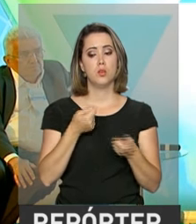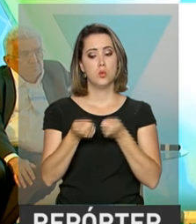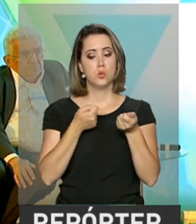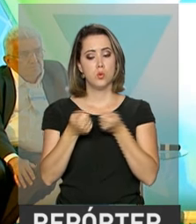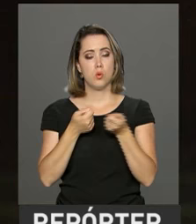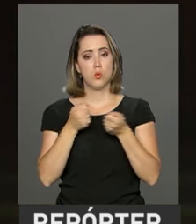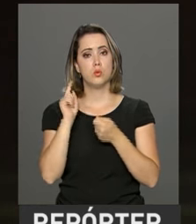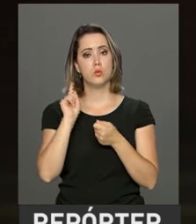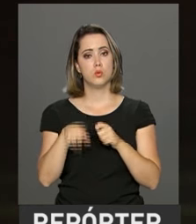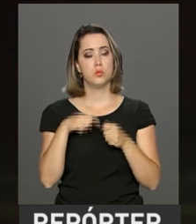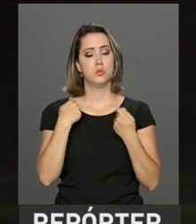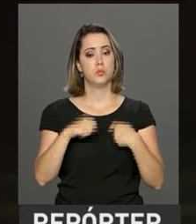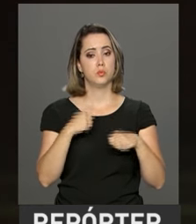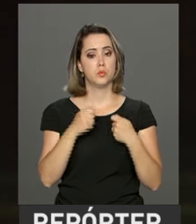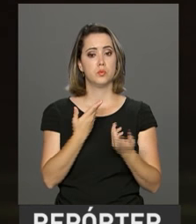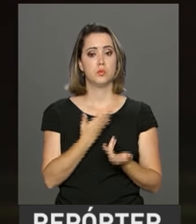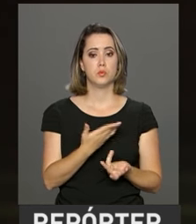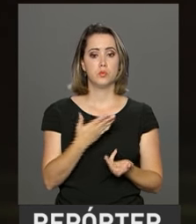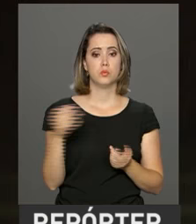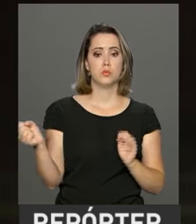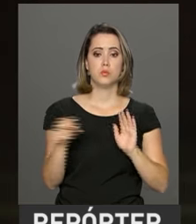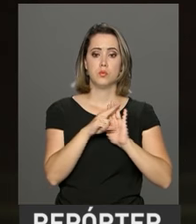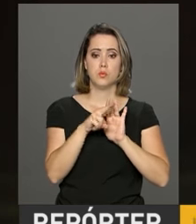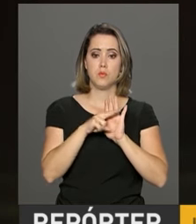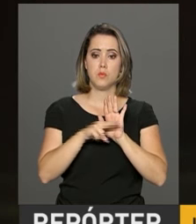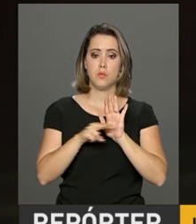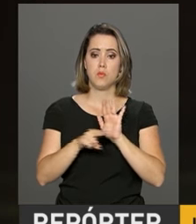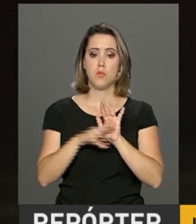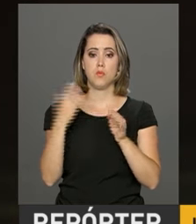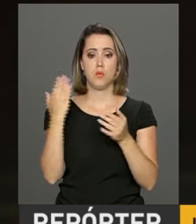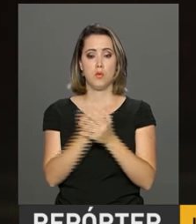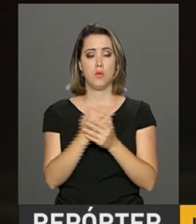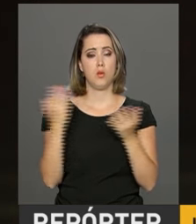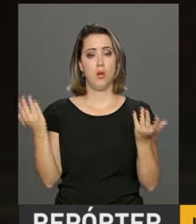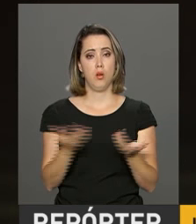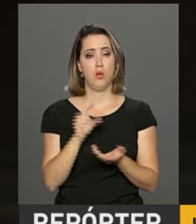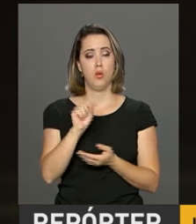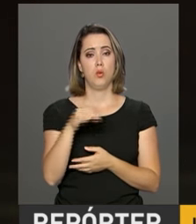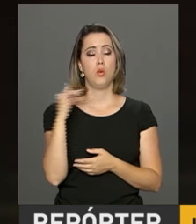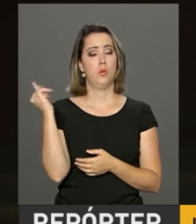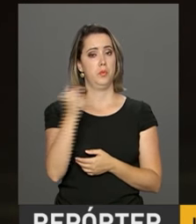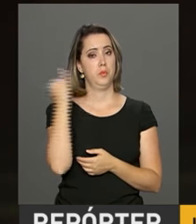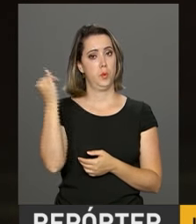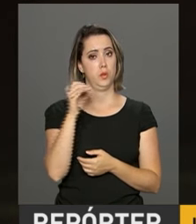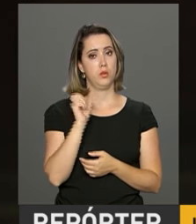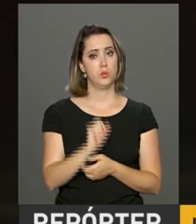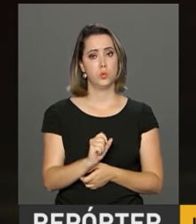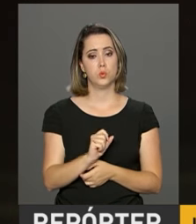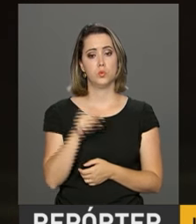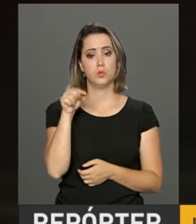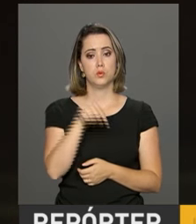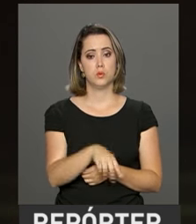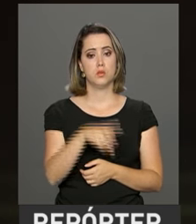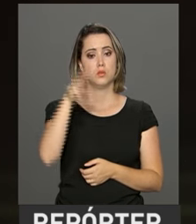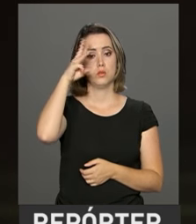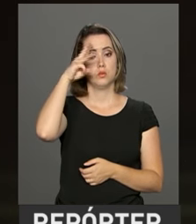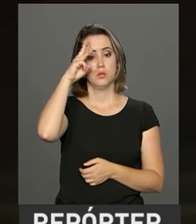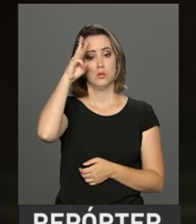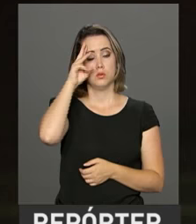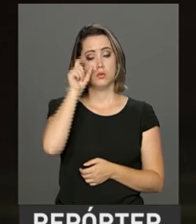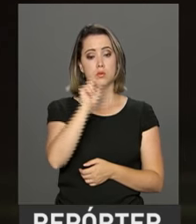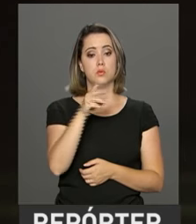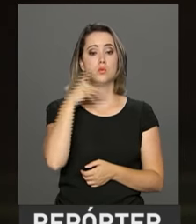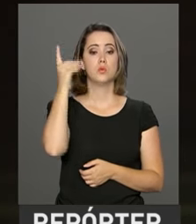são necessários. A tramitação da reforma da Previdência entra agora numa etapa decisiva. Nesta terça-feira,